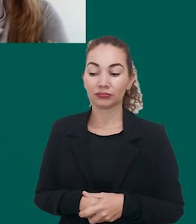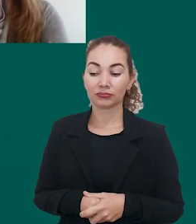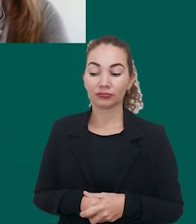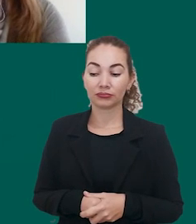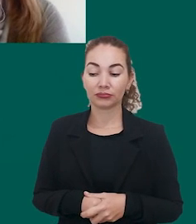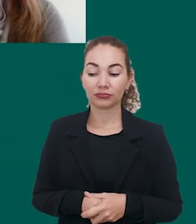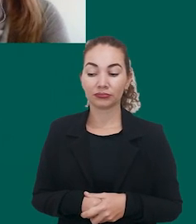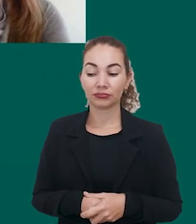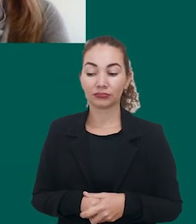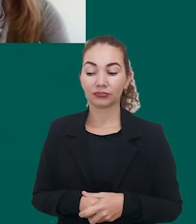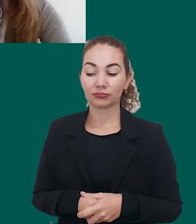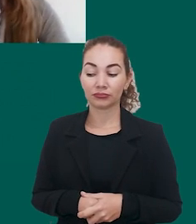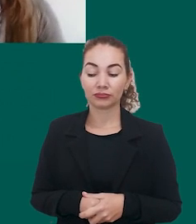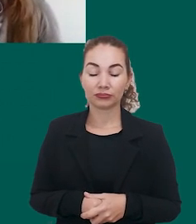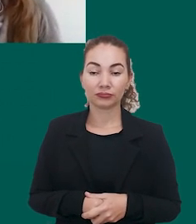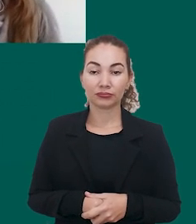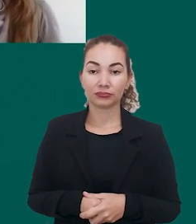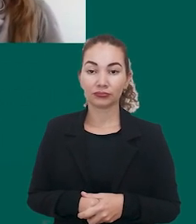Pode falar.